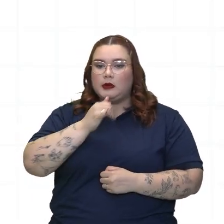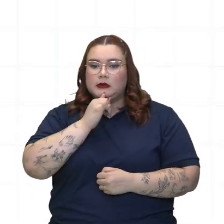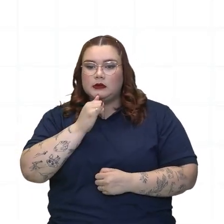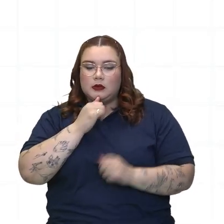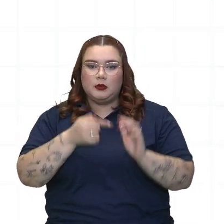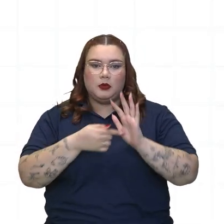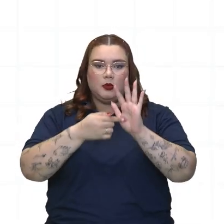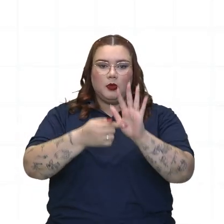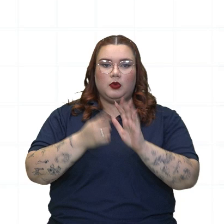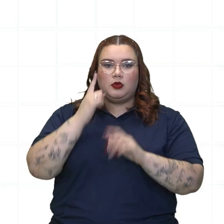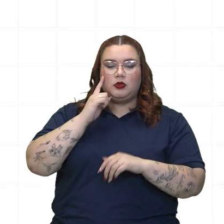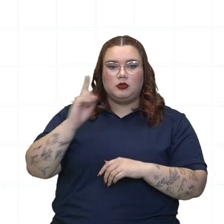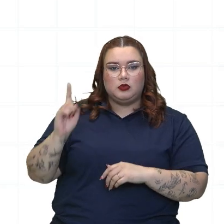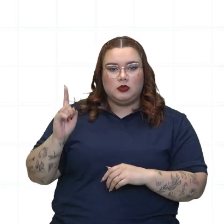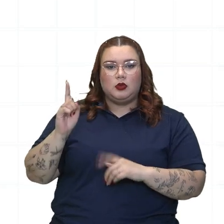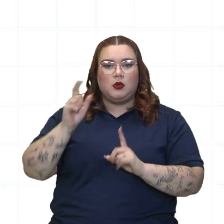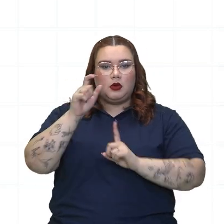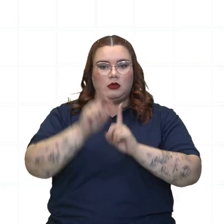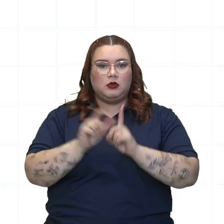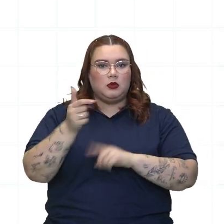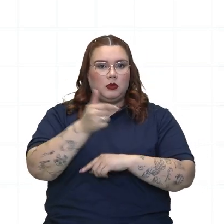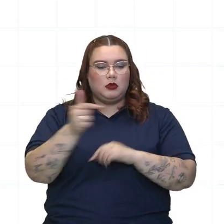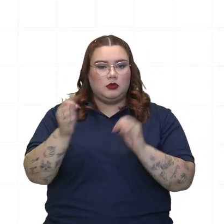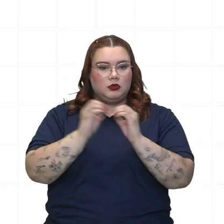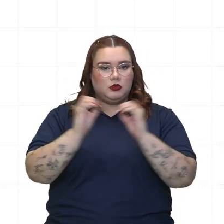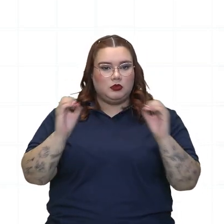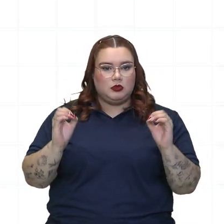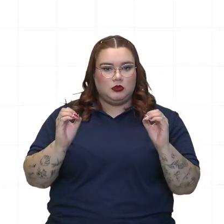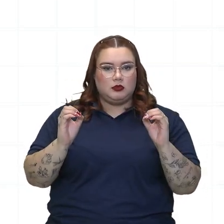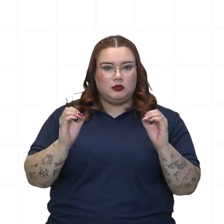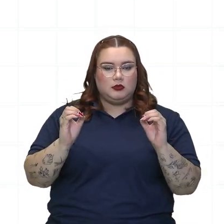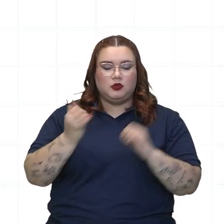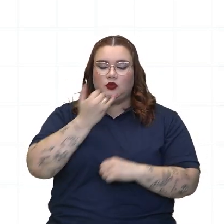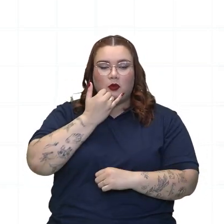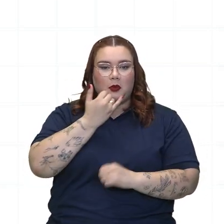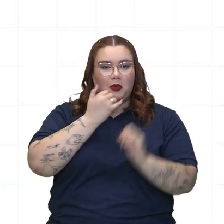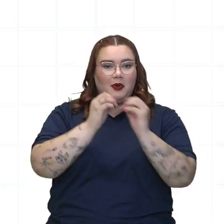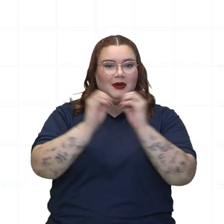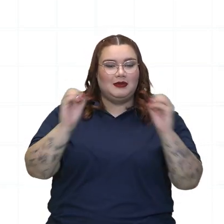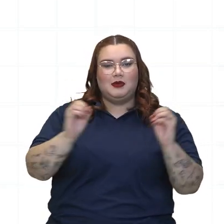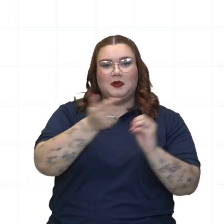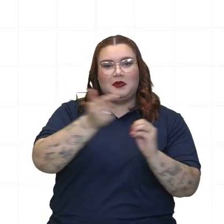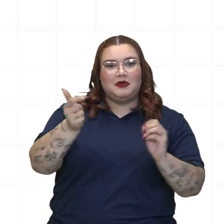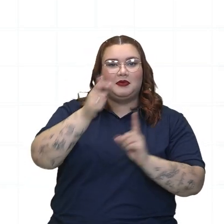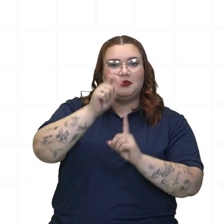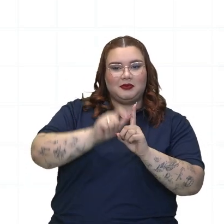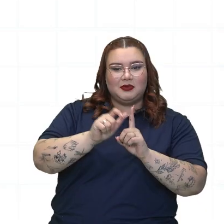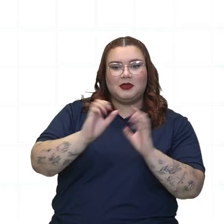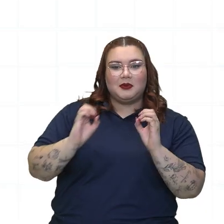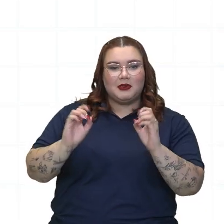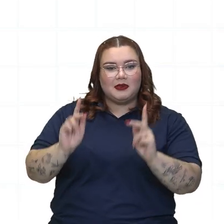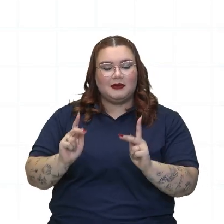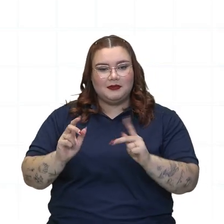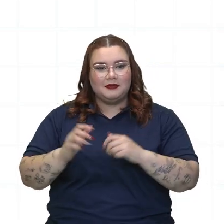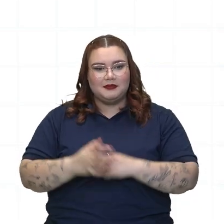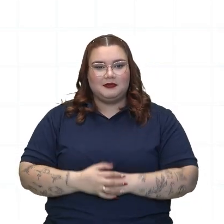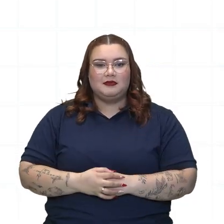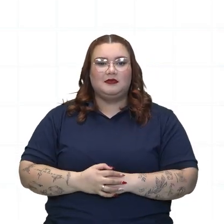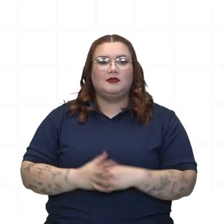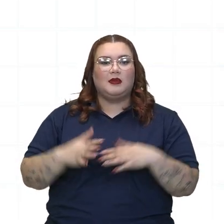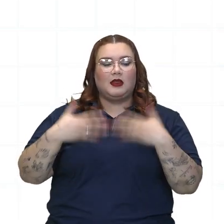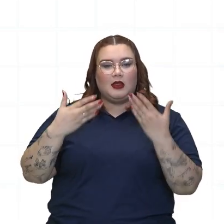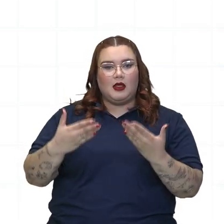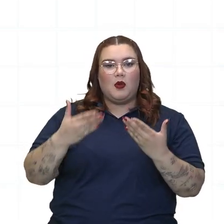sujeito inexistente ou oração sem sujeito. Próximo ponto. Outro exemplo, olha só. Fazia frio durante